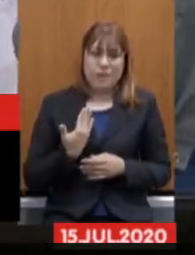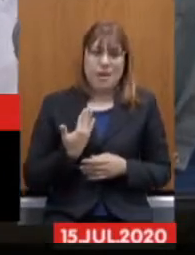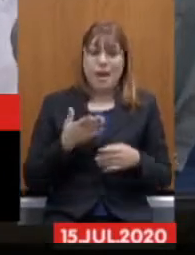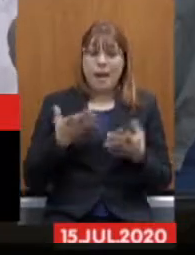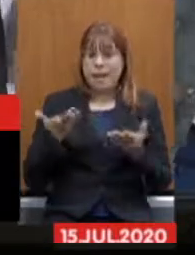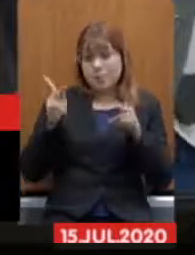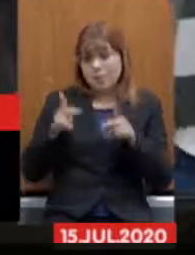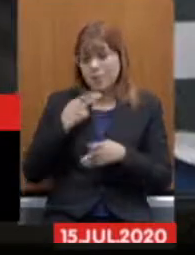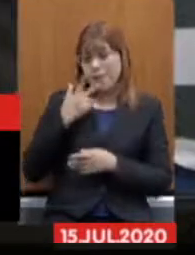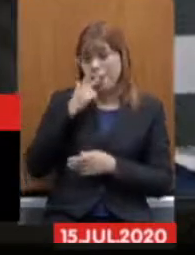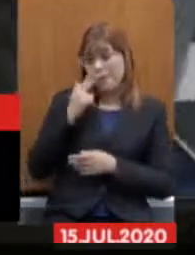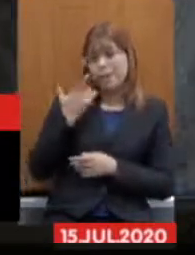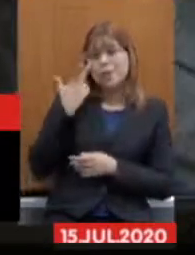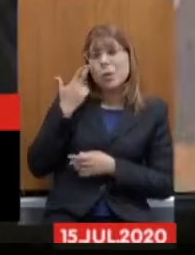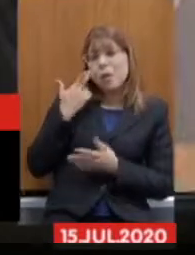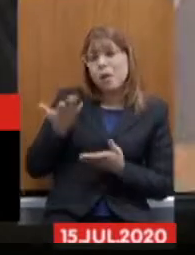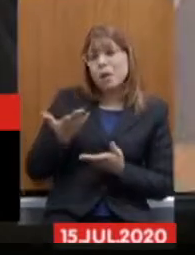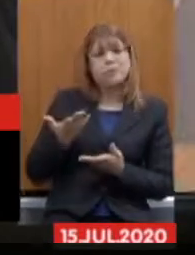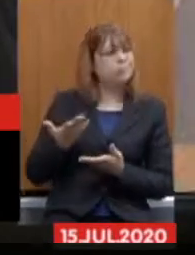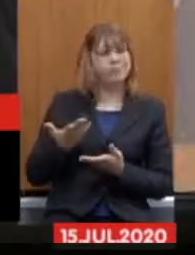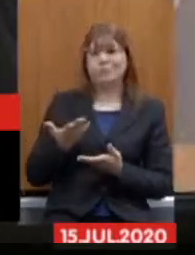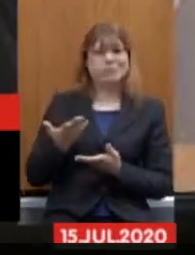não devemos